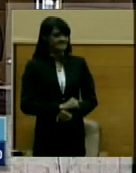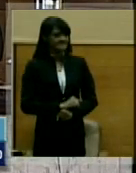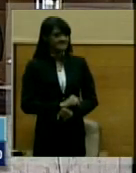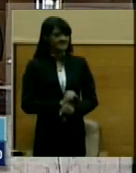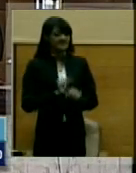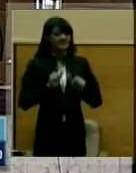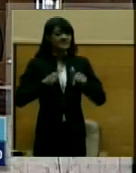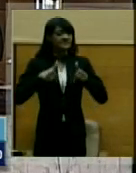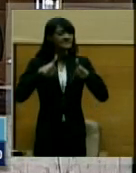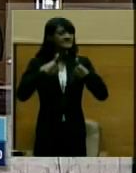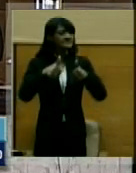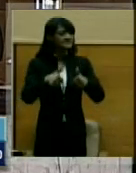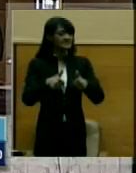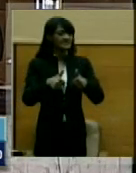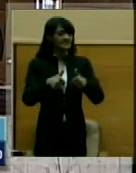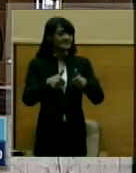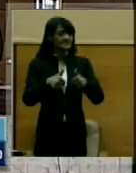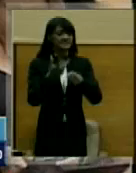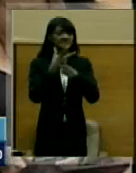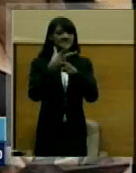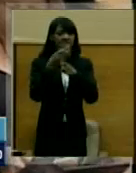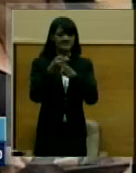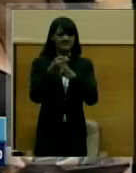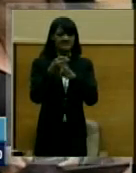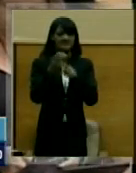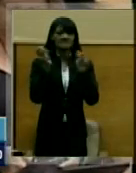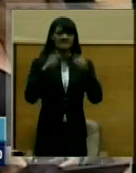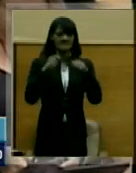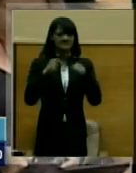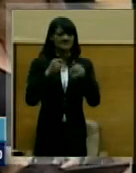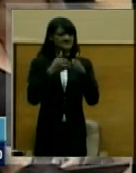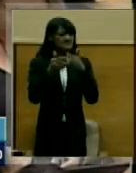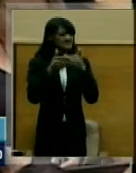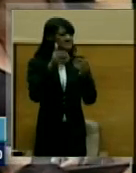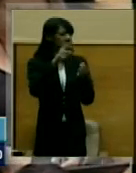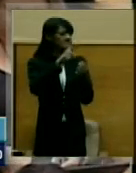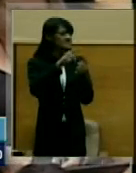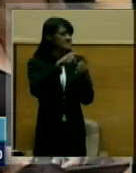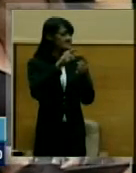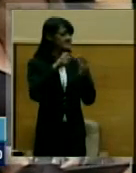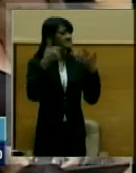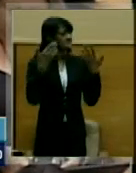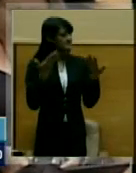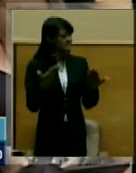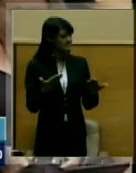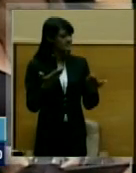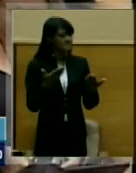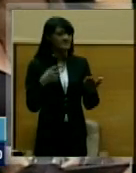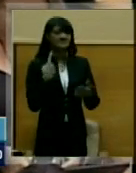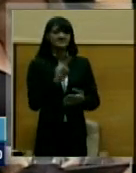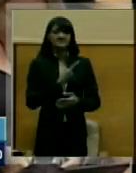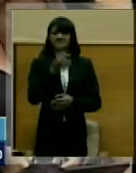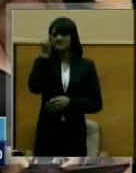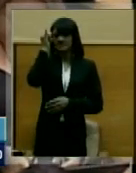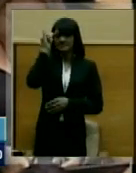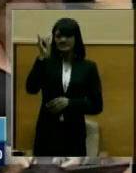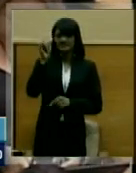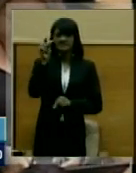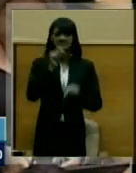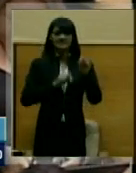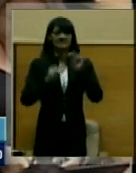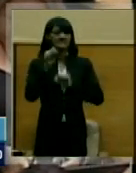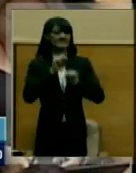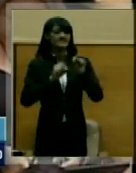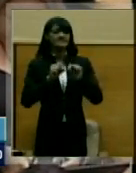Enfrentar as adversidades da existência, sejam elas do tipo que for. Então, como podemos evitar esses equívocos que